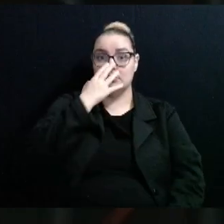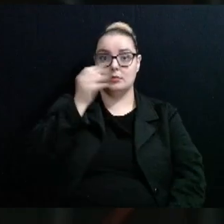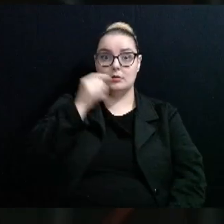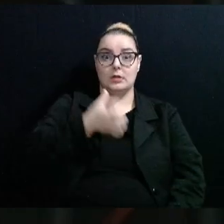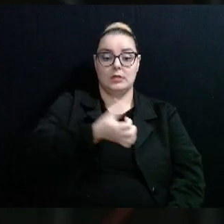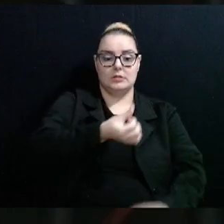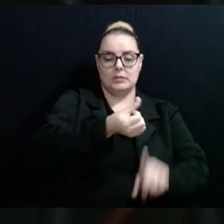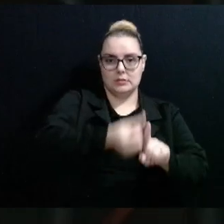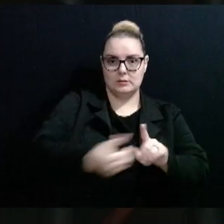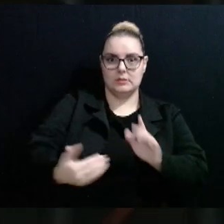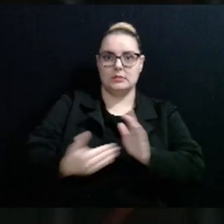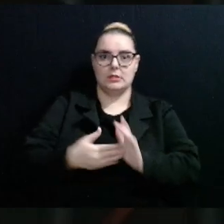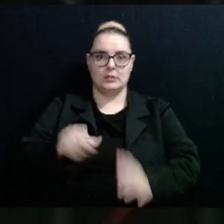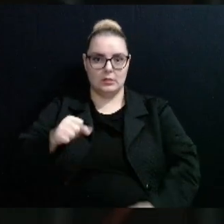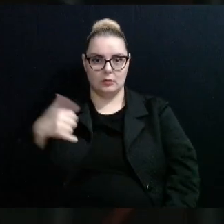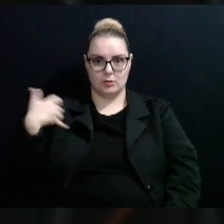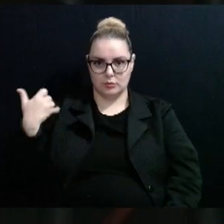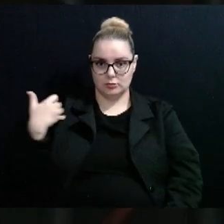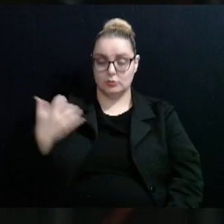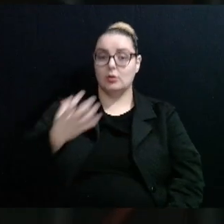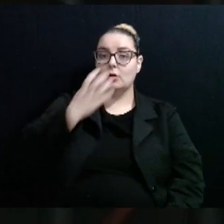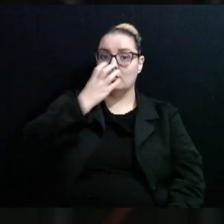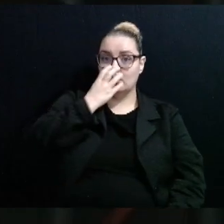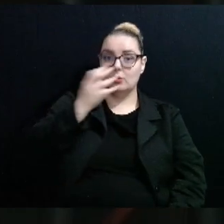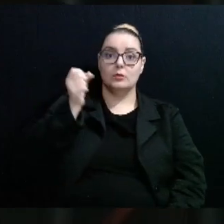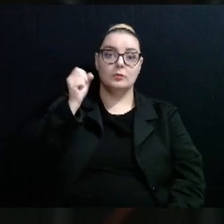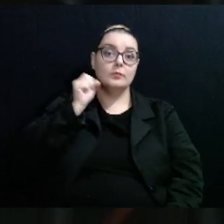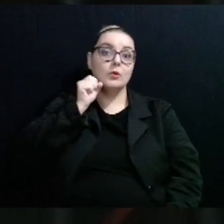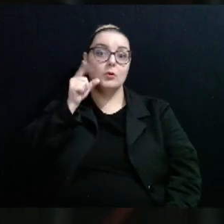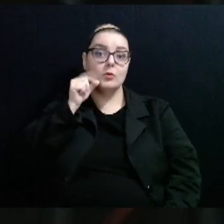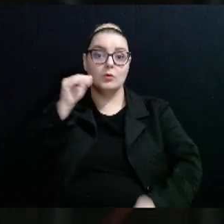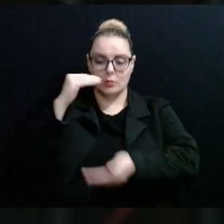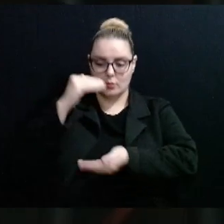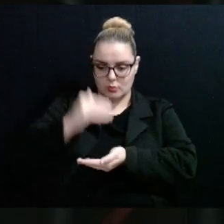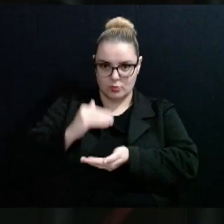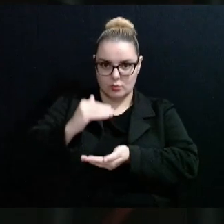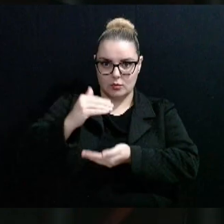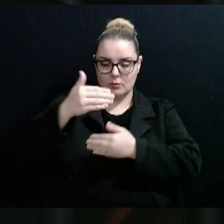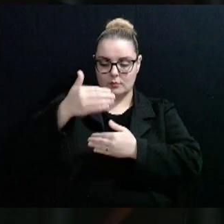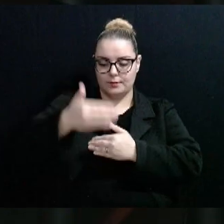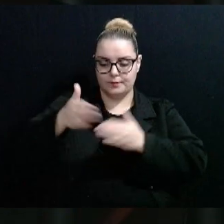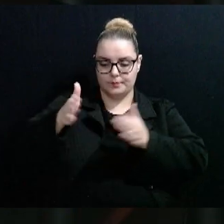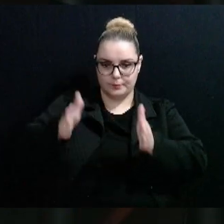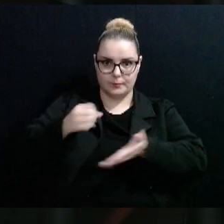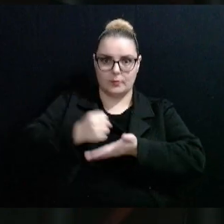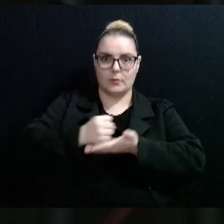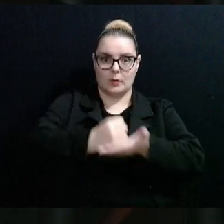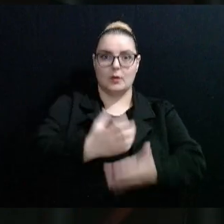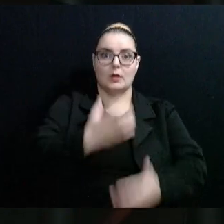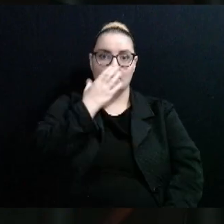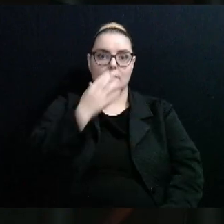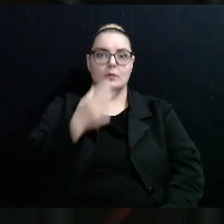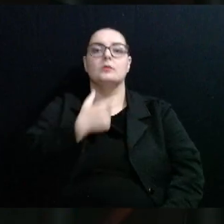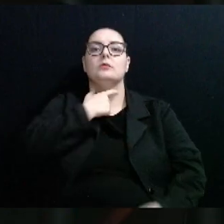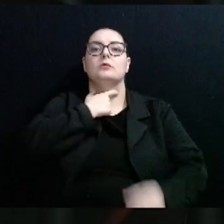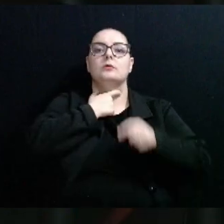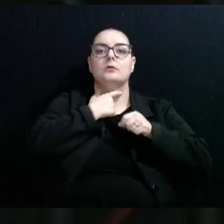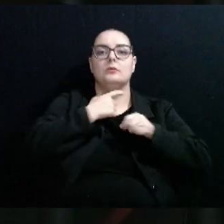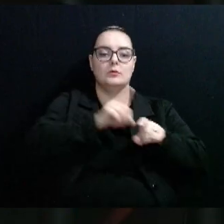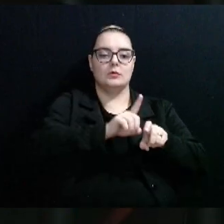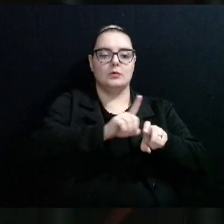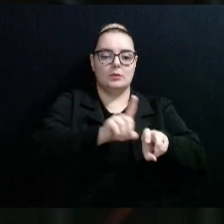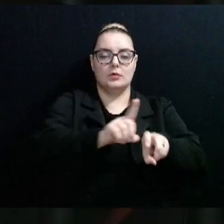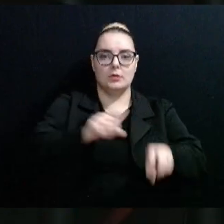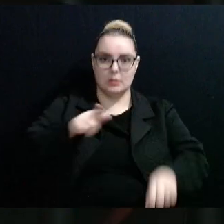idade, tá? Os gatos devem ser levados em caixinhas de transporte individuais e os cães na coleira e guia. Não